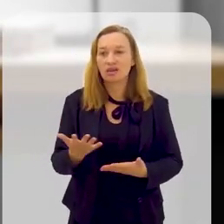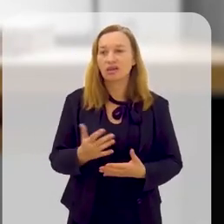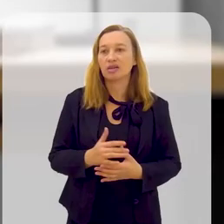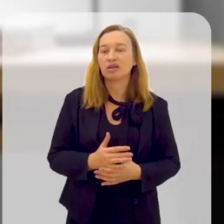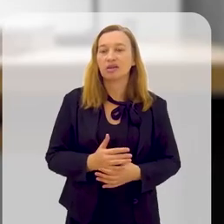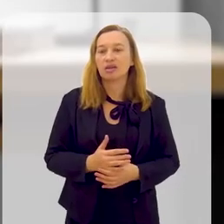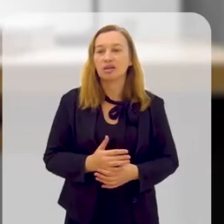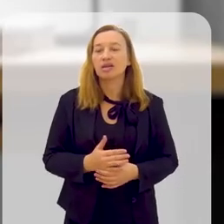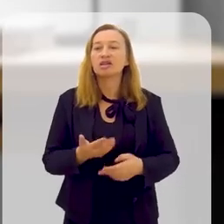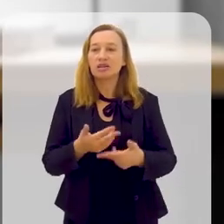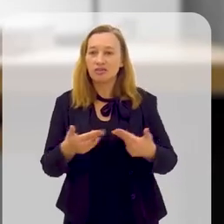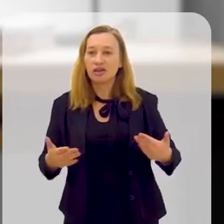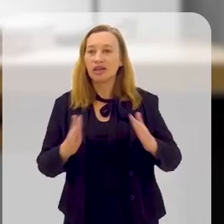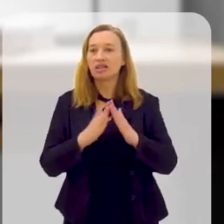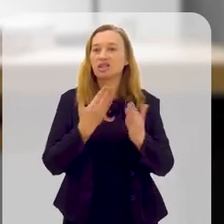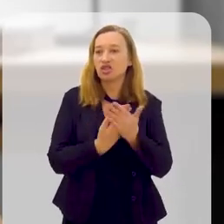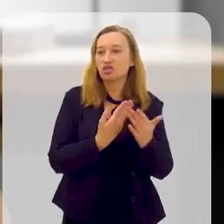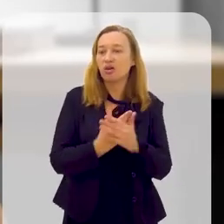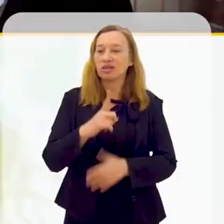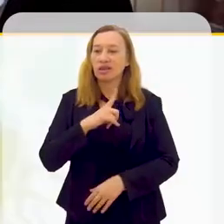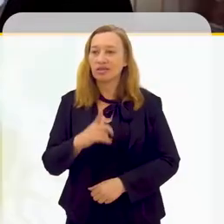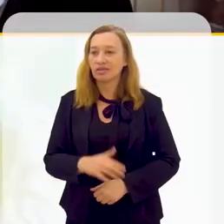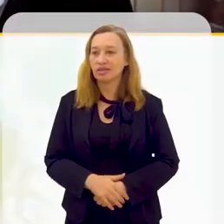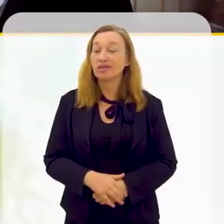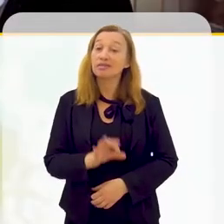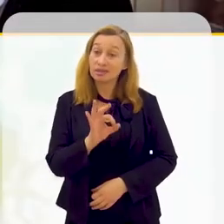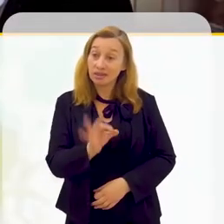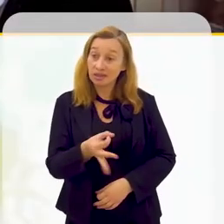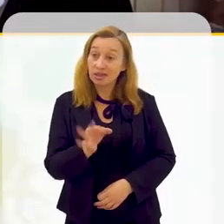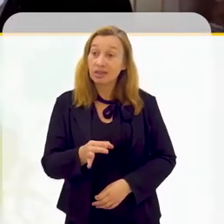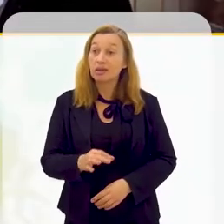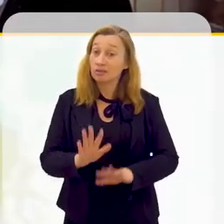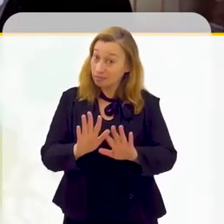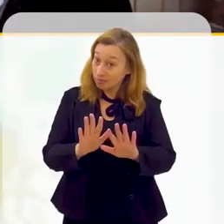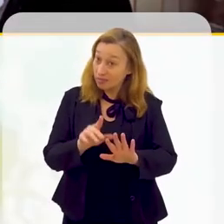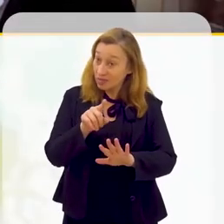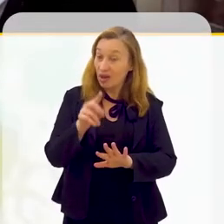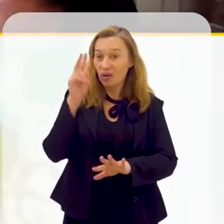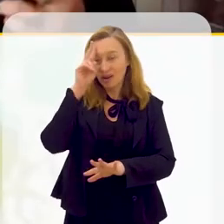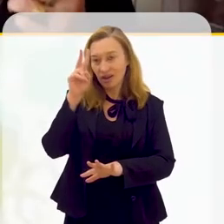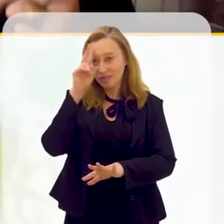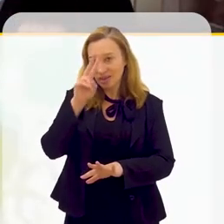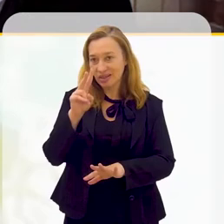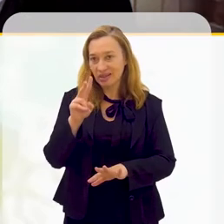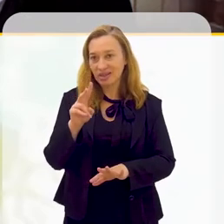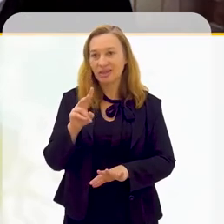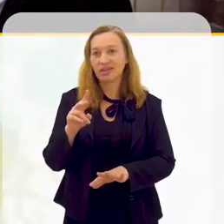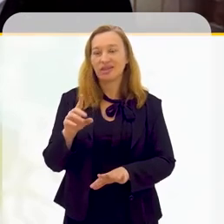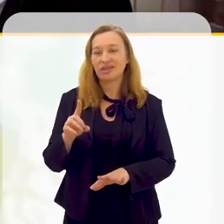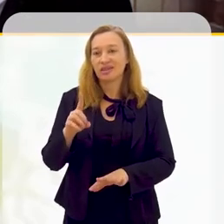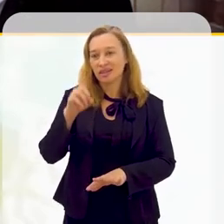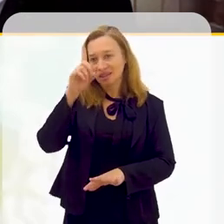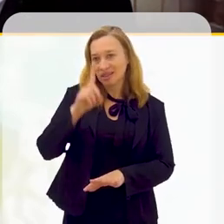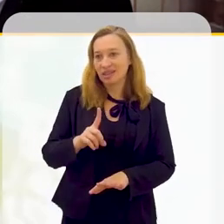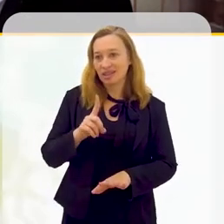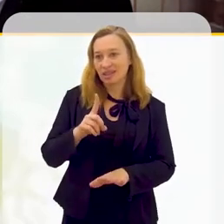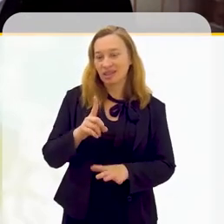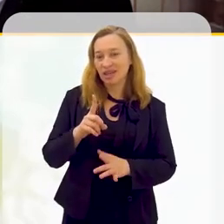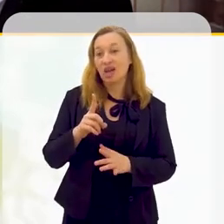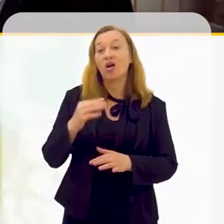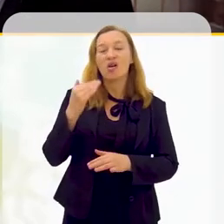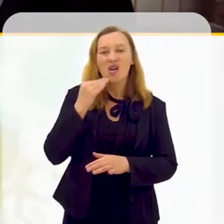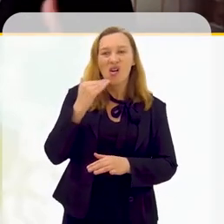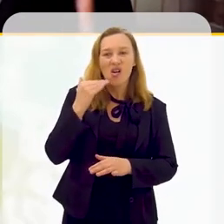deficiência que muitas escolas passam Com certeza eu tô me lembrando agora eficiência